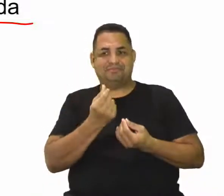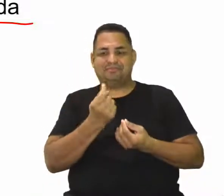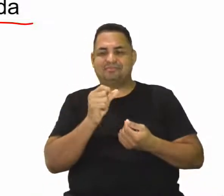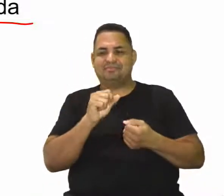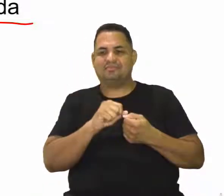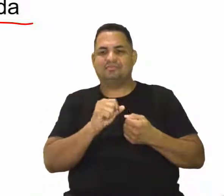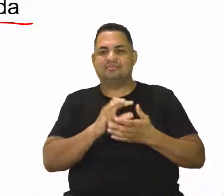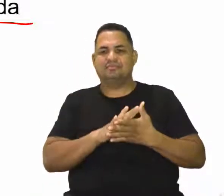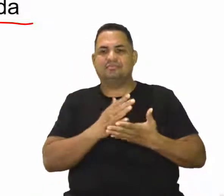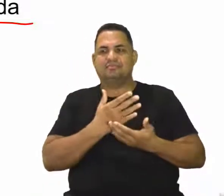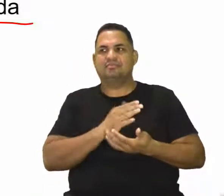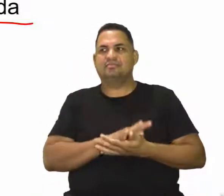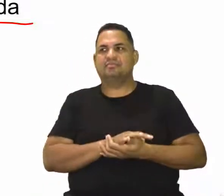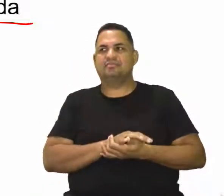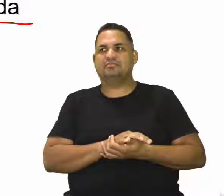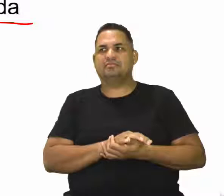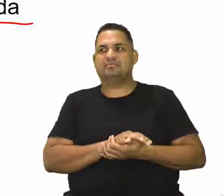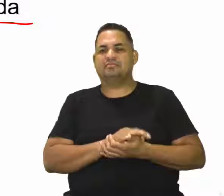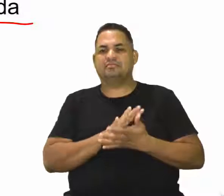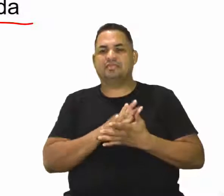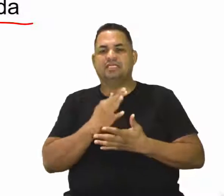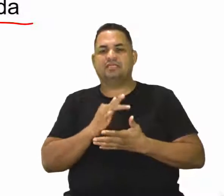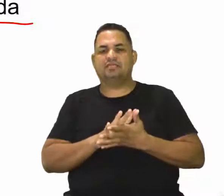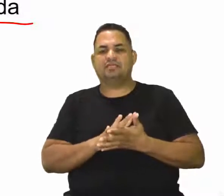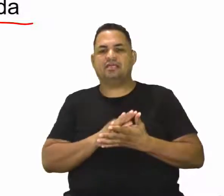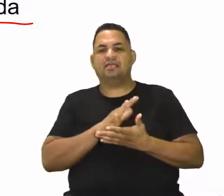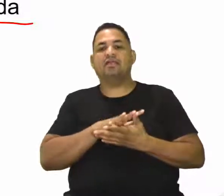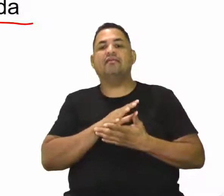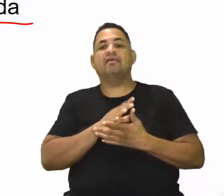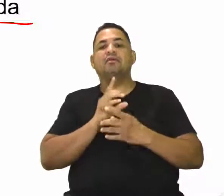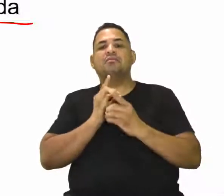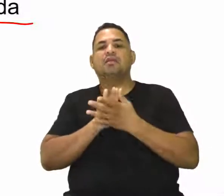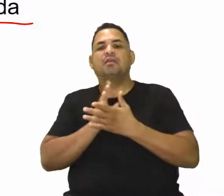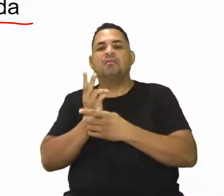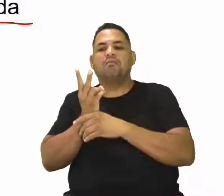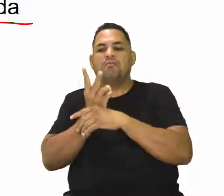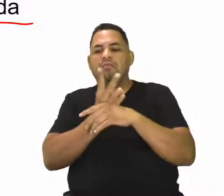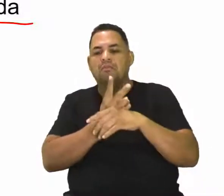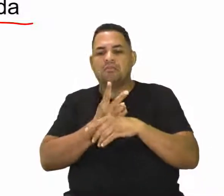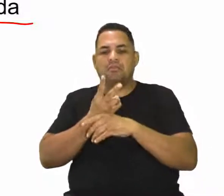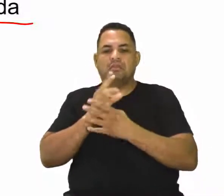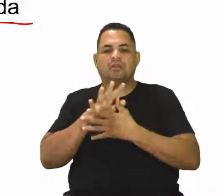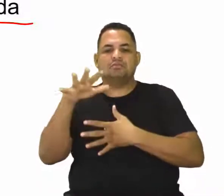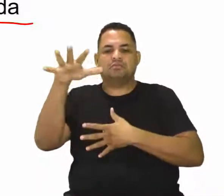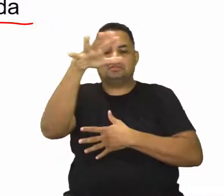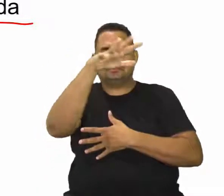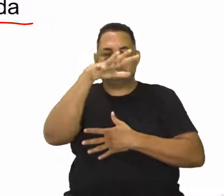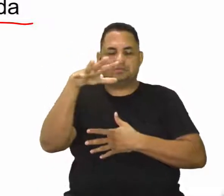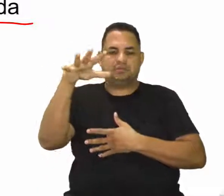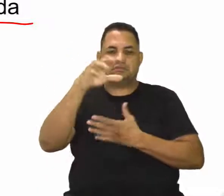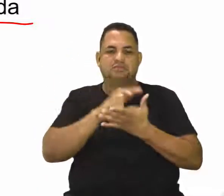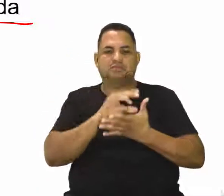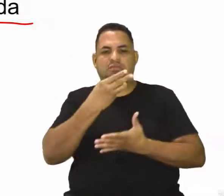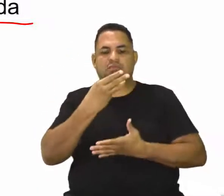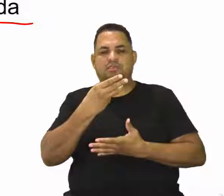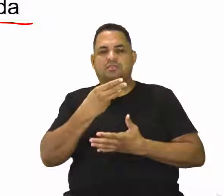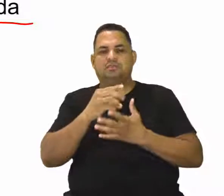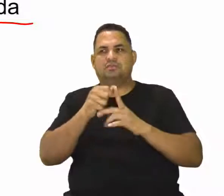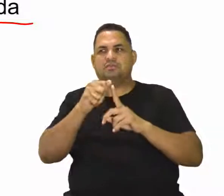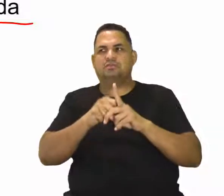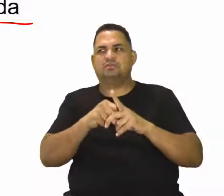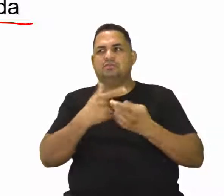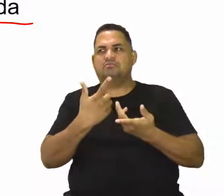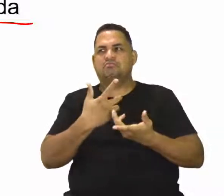caras estão fazendo turismo no espaço. Já tem um grupo lá de 3 meses, os caras. Não tem mais em